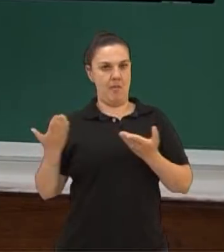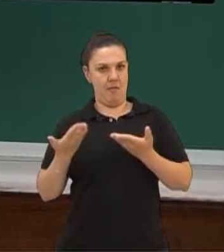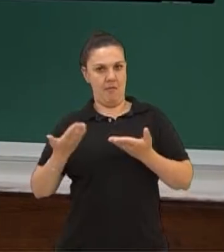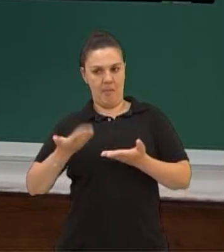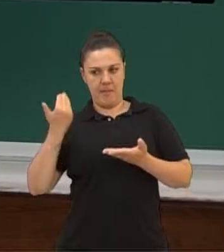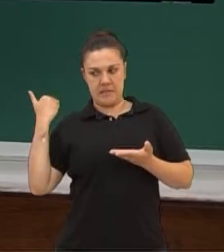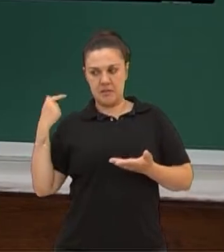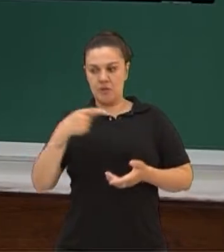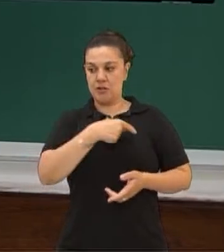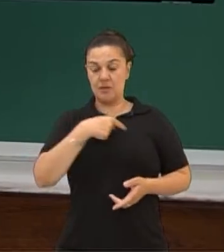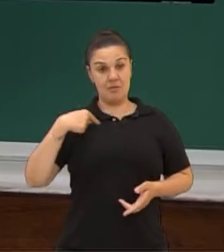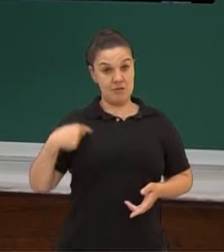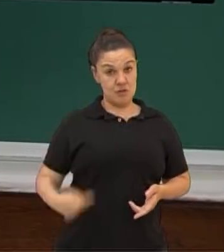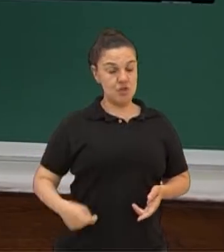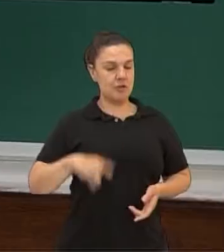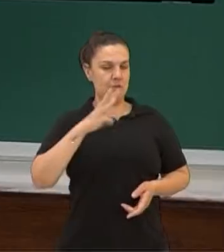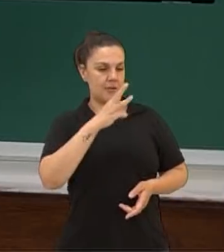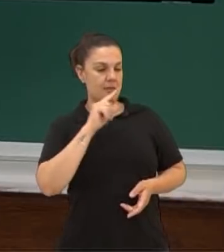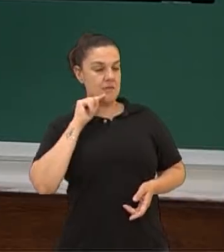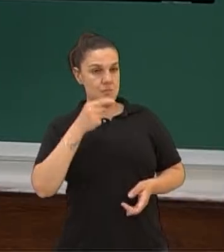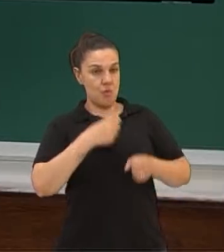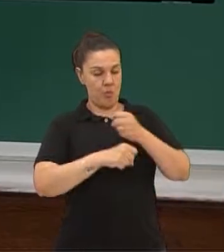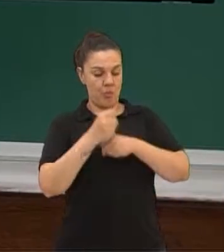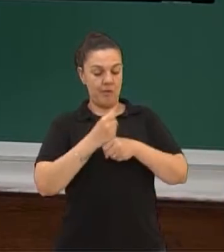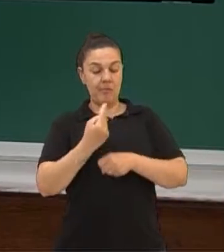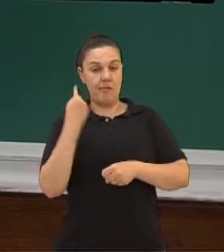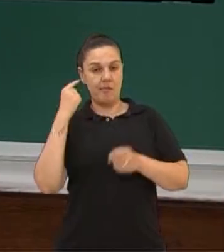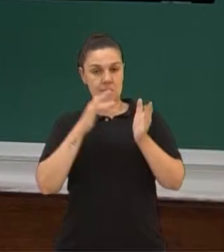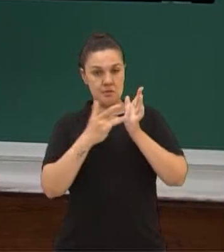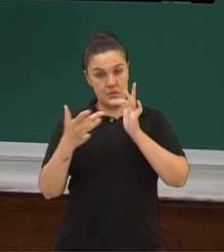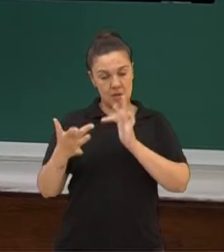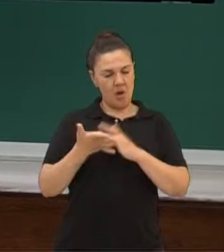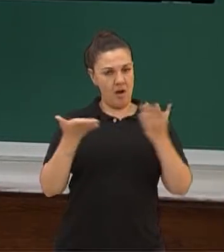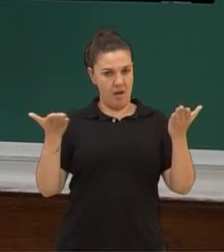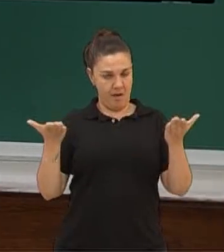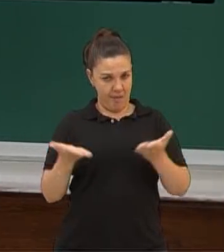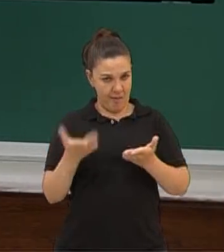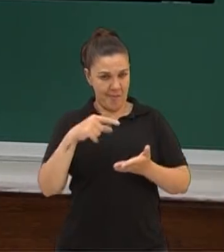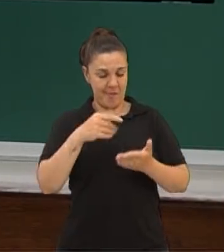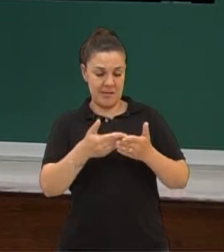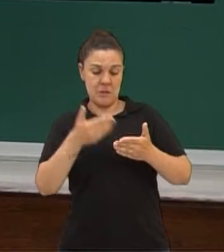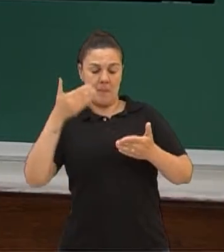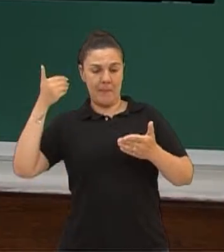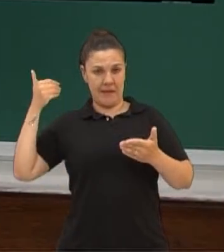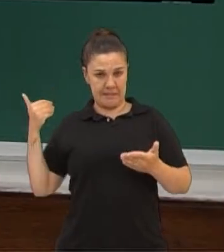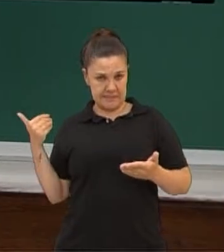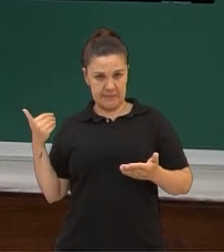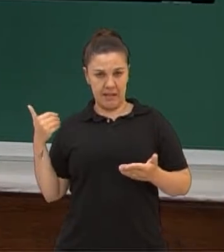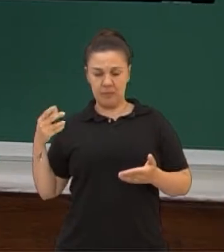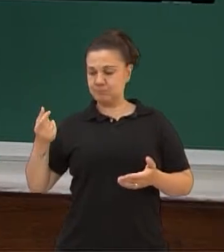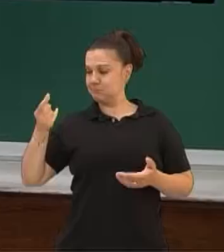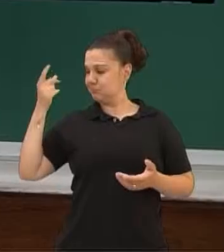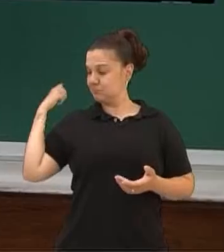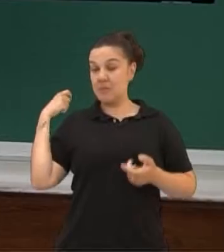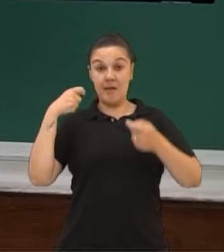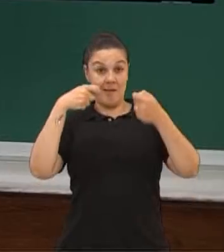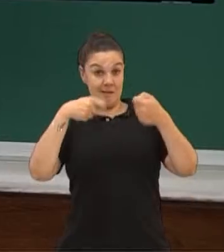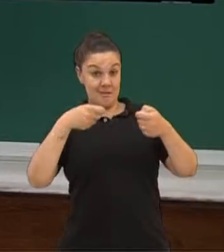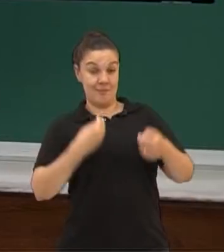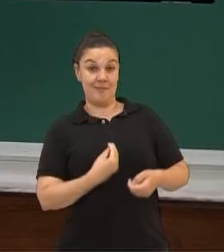viu que lá na China, há 3.000 anos, isso começou a existir. Mas antes, lá, né, no homem primitivo, era necessidade ali